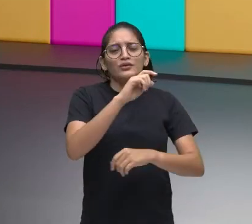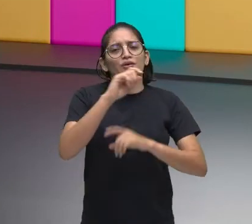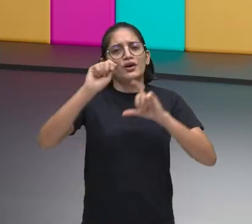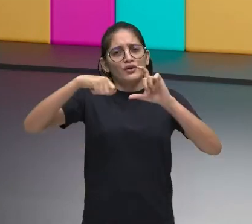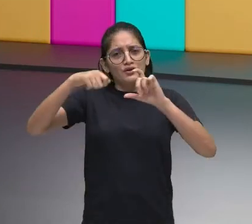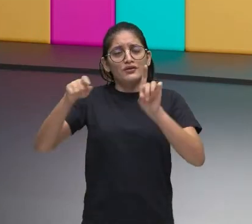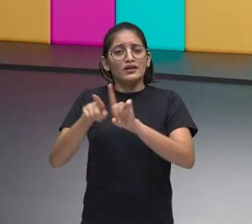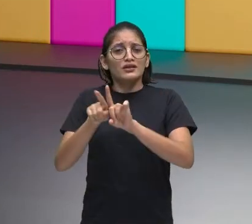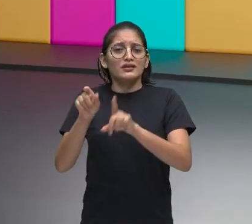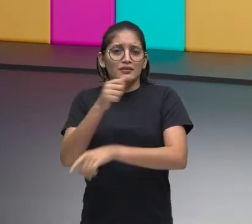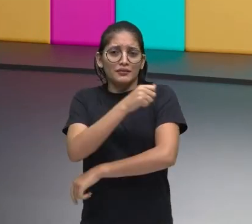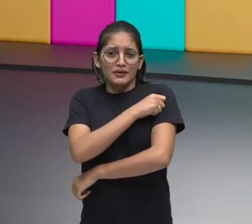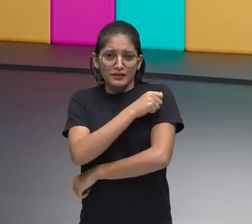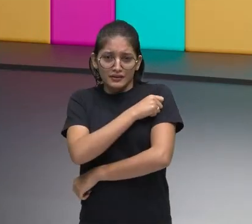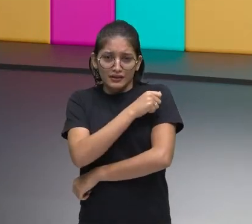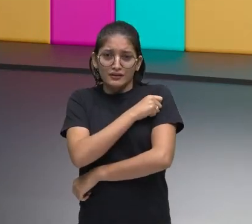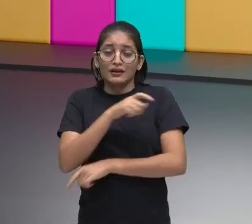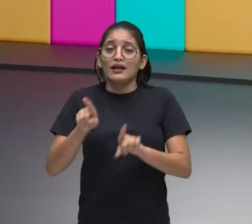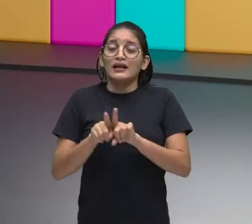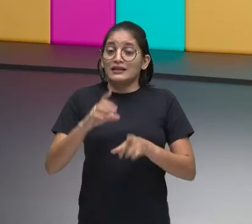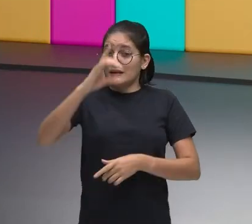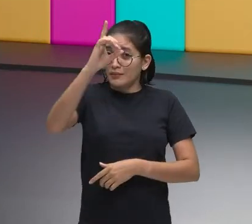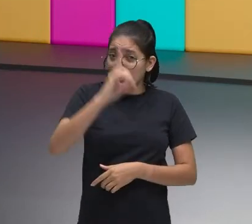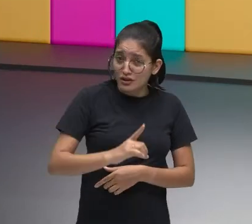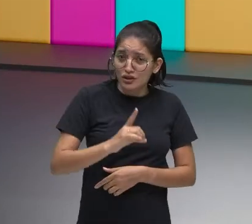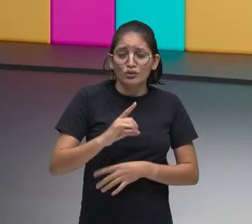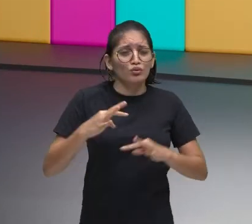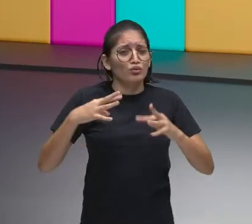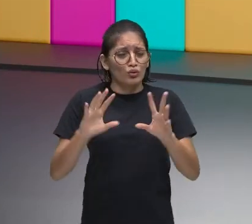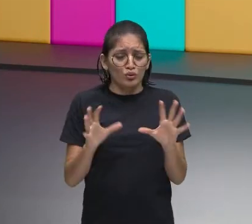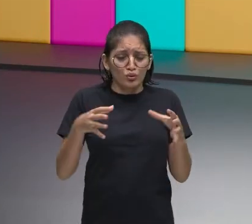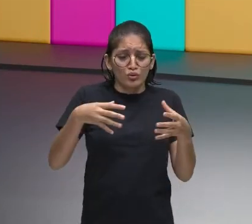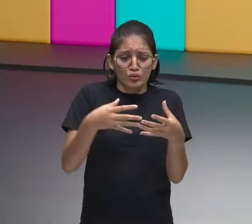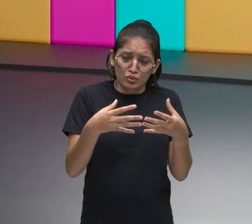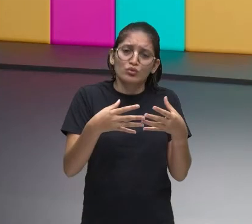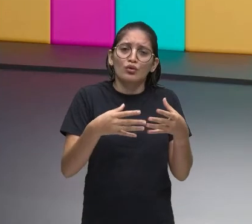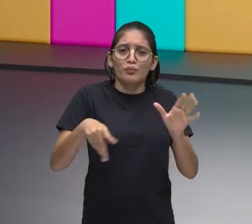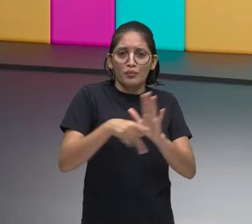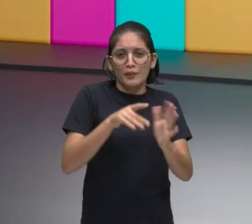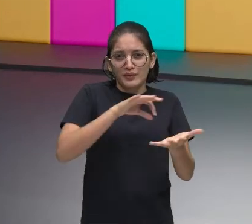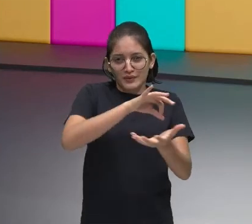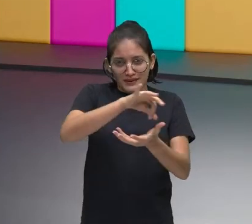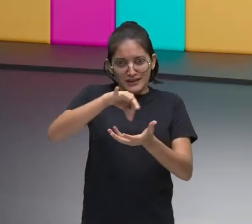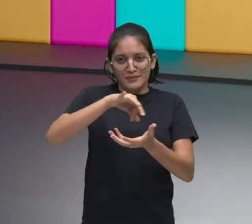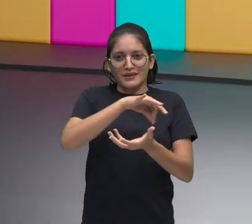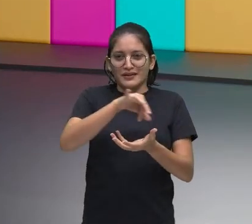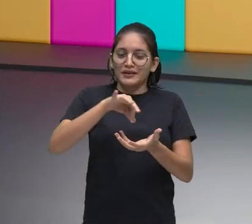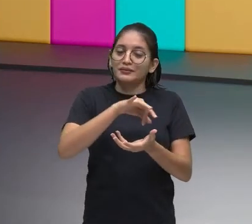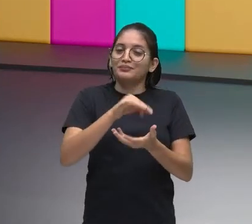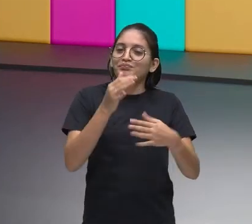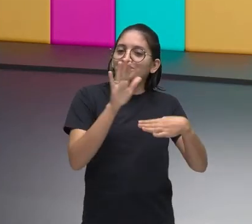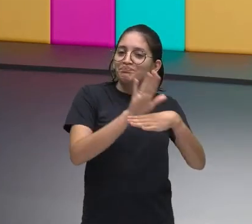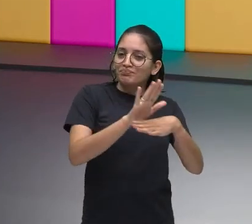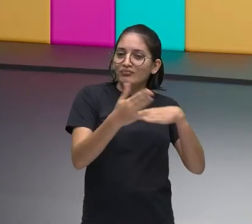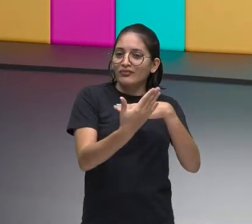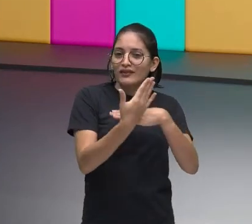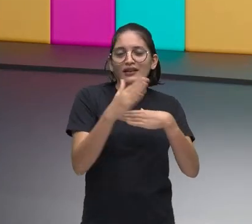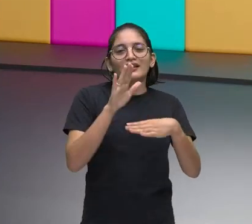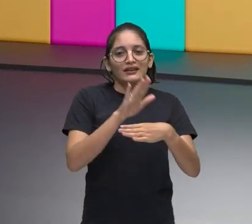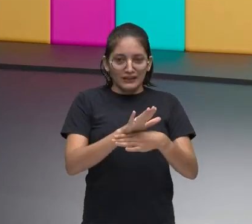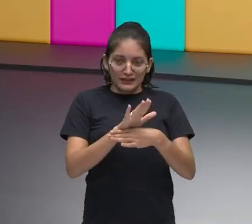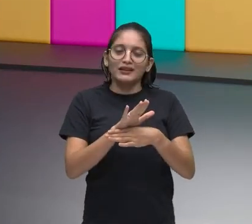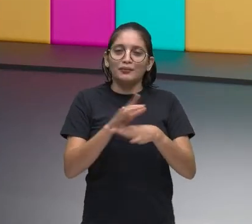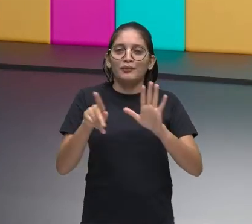aos alunos, né, ao diretor, a toda a equipe técnica aqui do CEMEAN, né, que está ajudando com a transmissão do